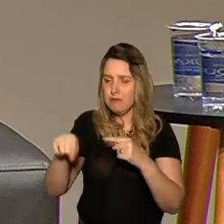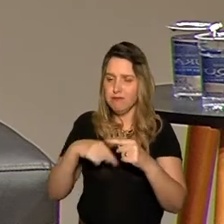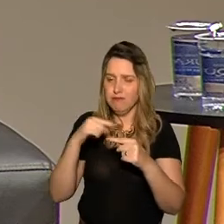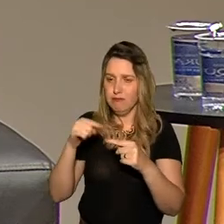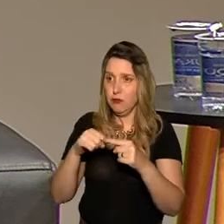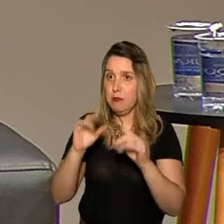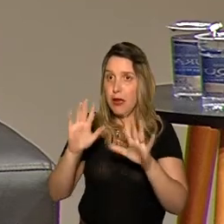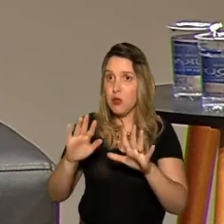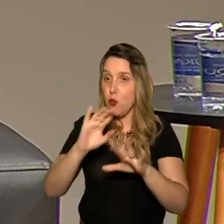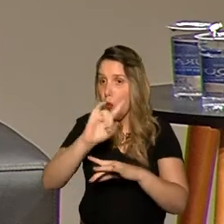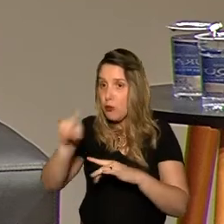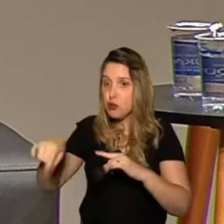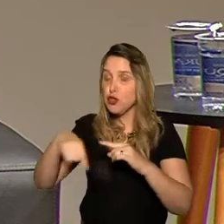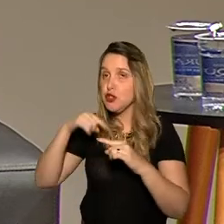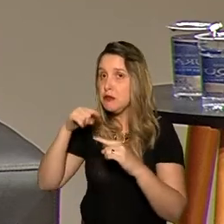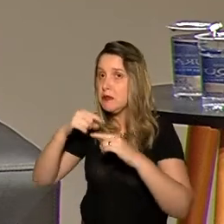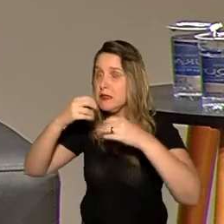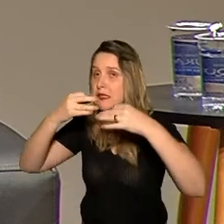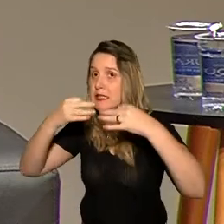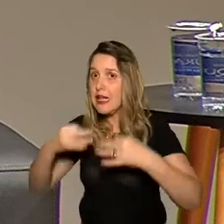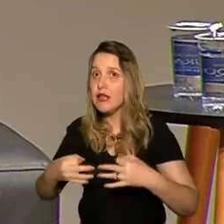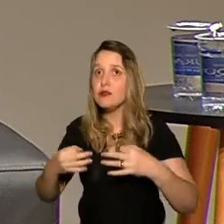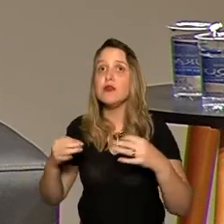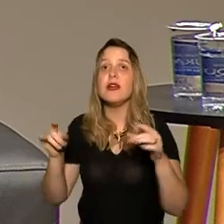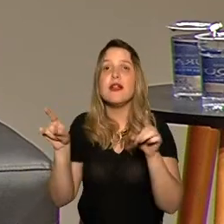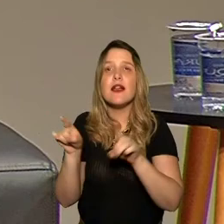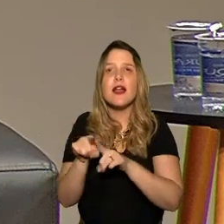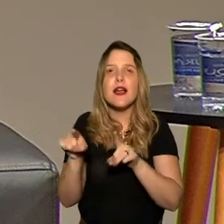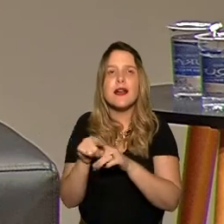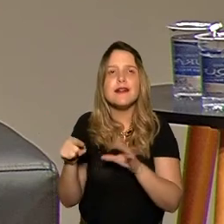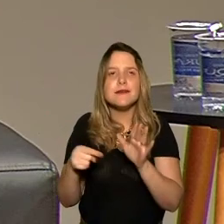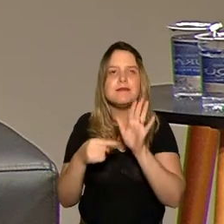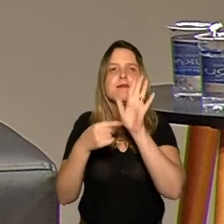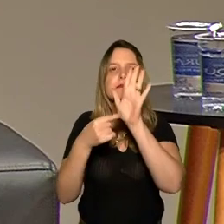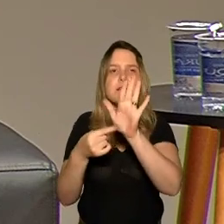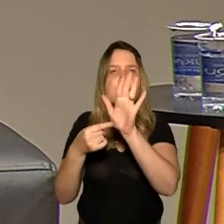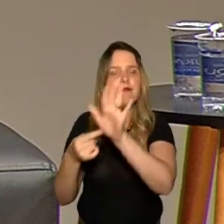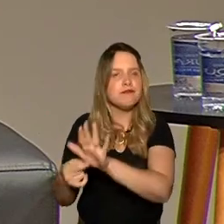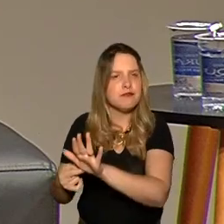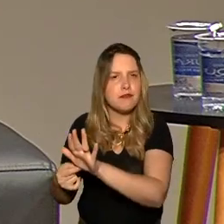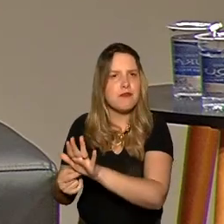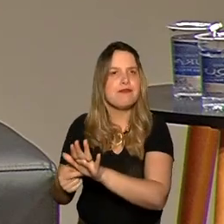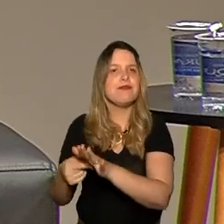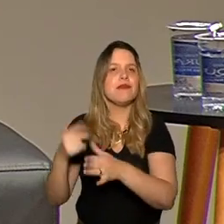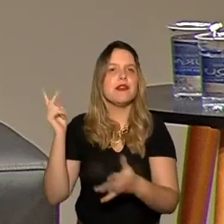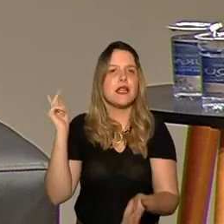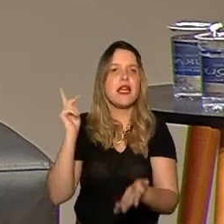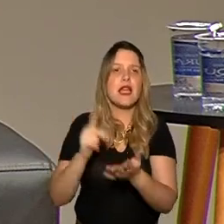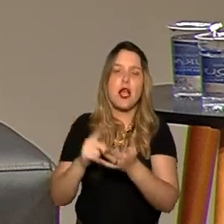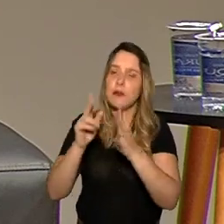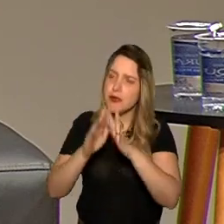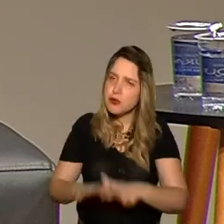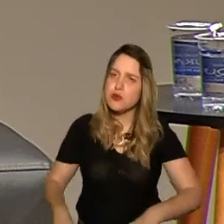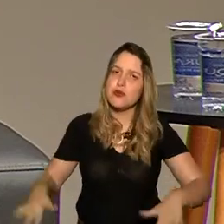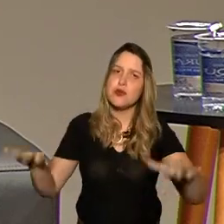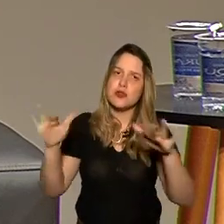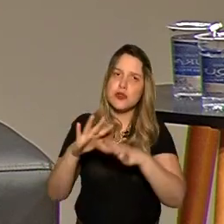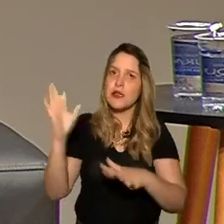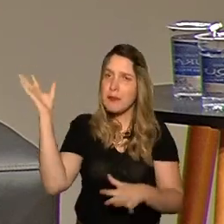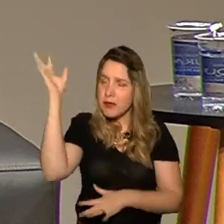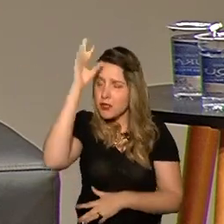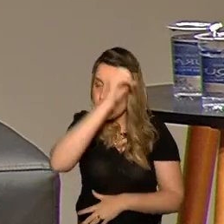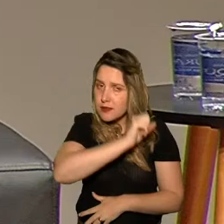subjetivo e que se dá por atravessamentos muitas vezes a gente não é capaz de relatar a nossa experiência de